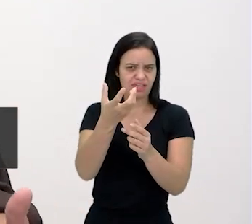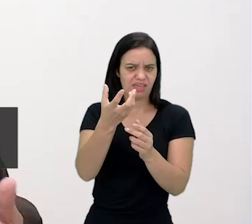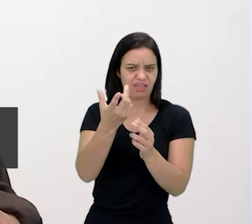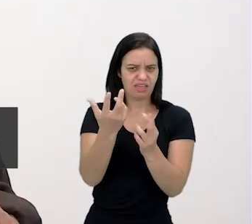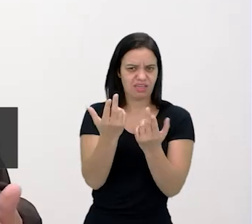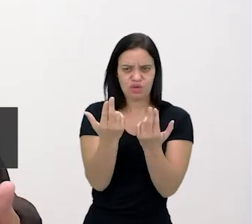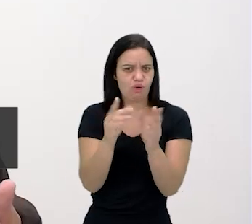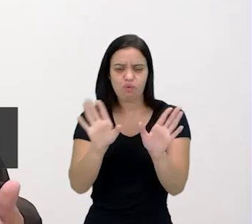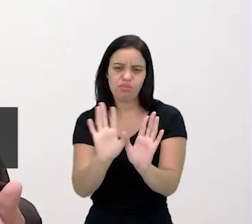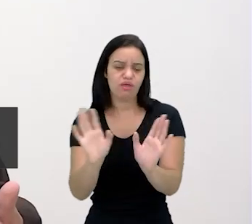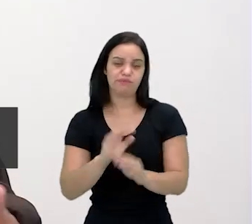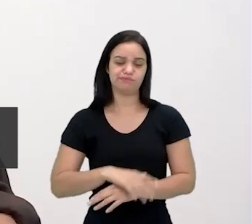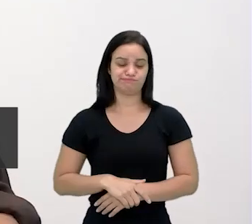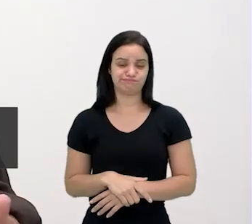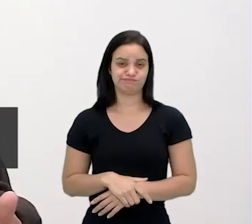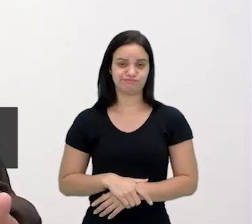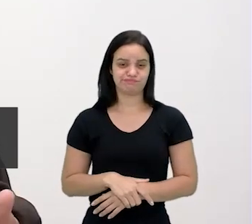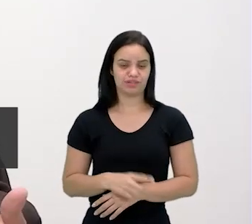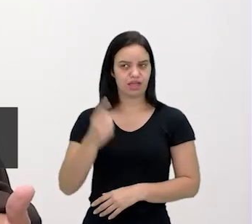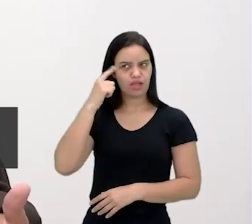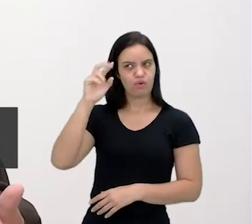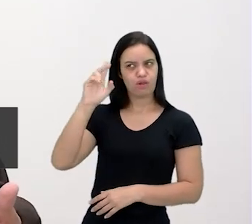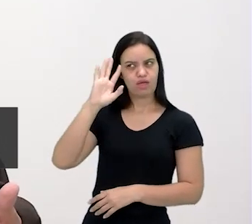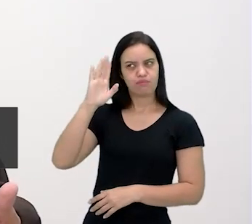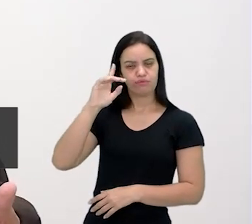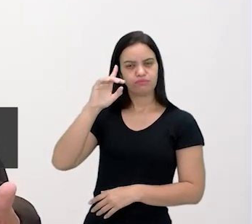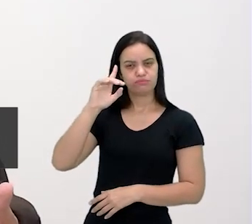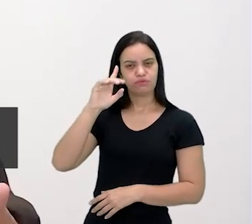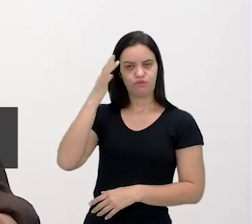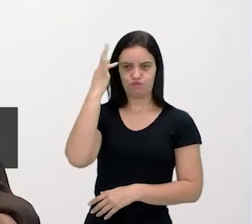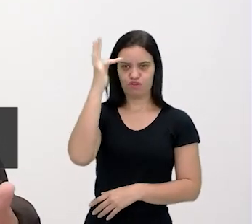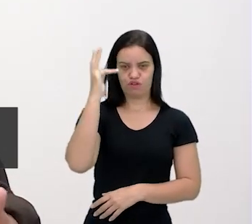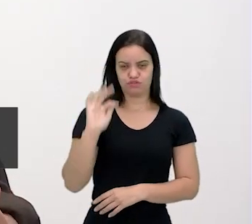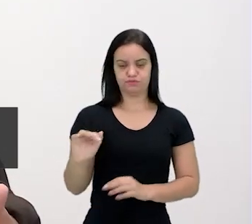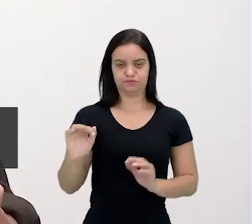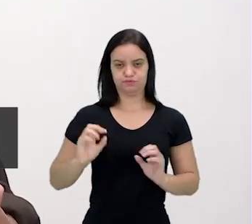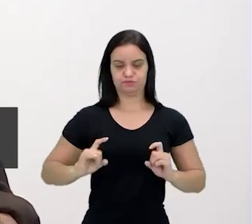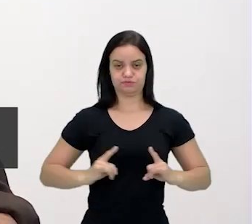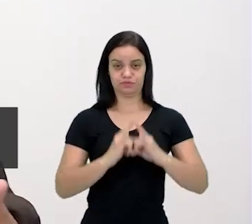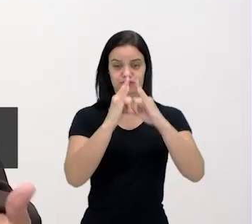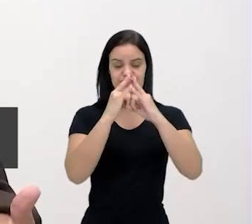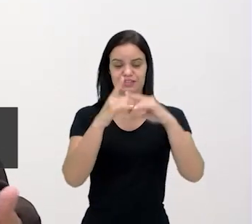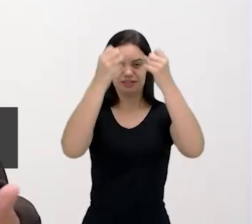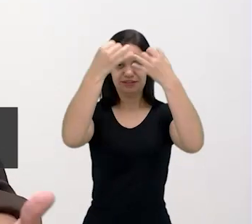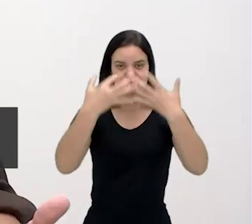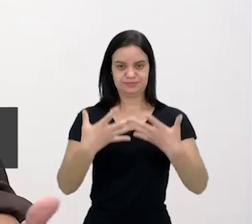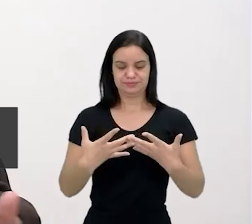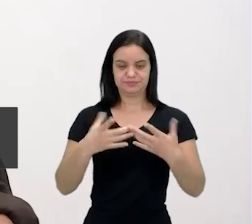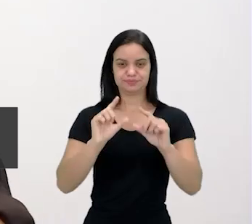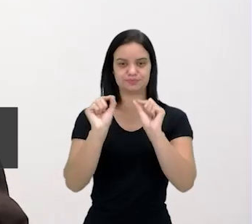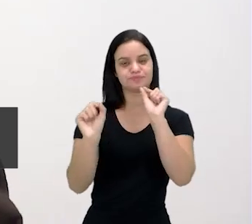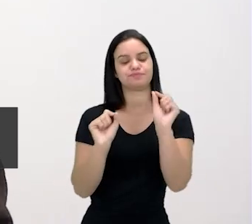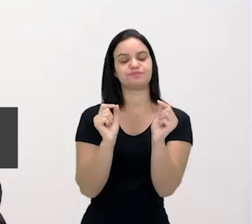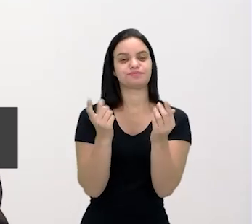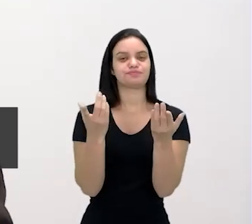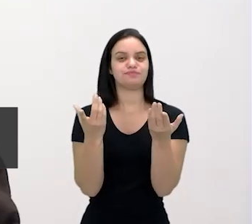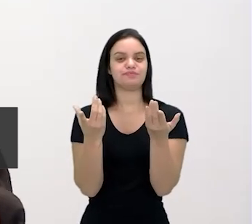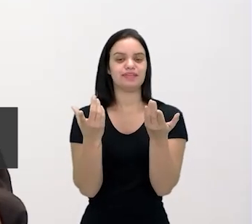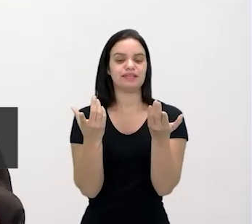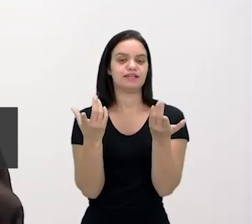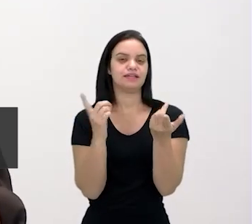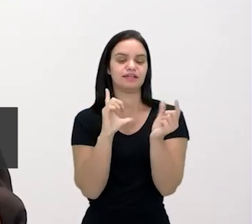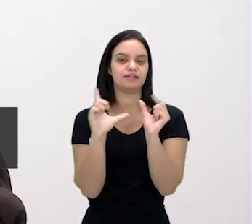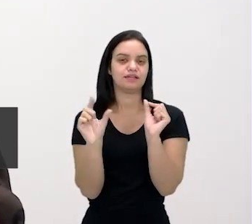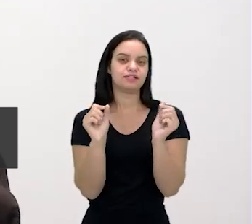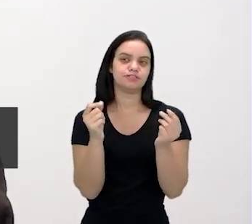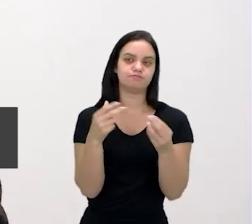do Voltaire, Simone, um filósofo francês, né? Quando ele diz, né? Ele diz muito, ele é muito sarcástico e tal. Isso é